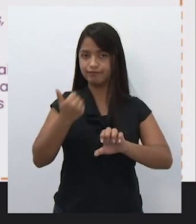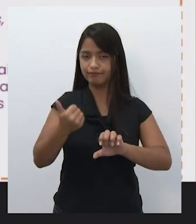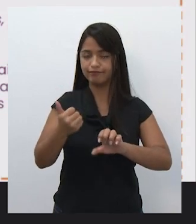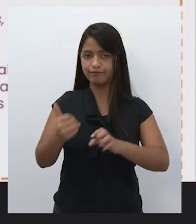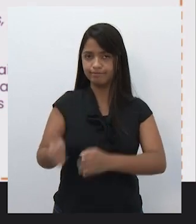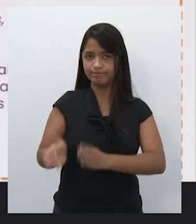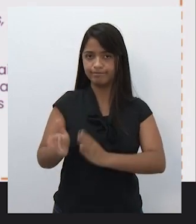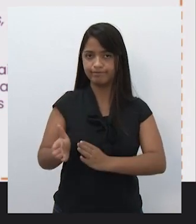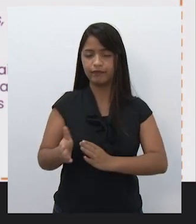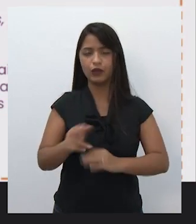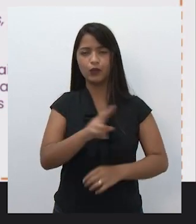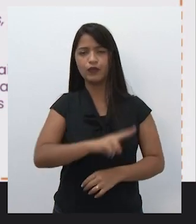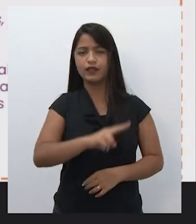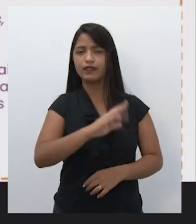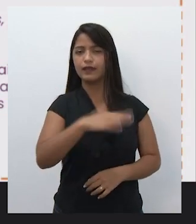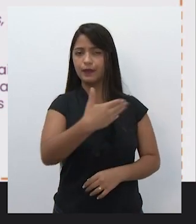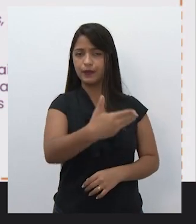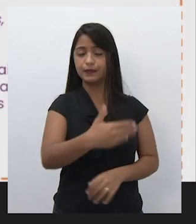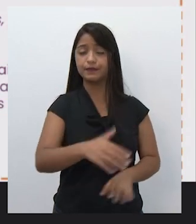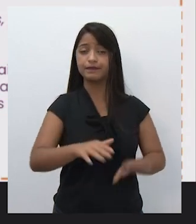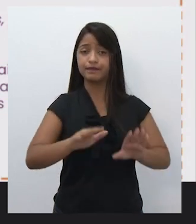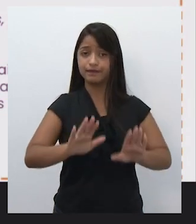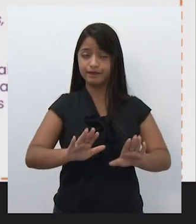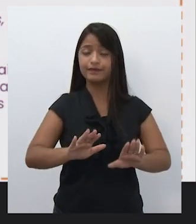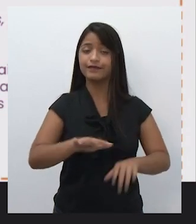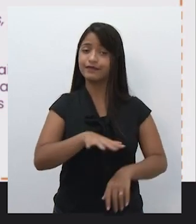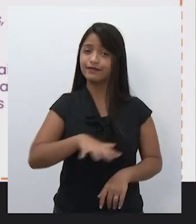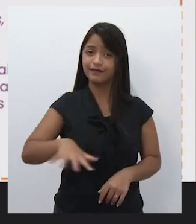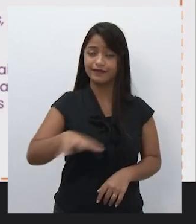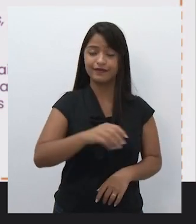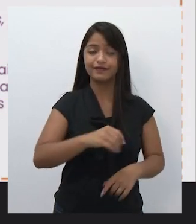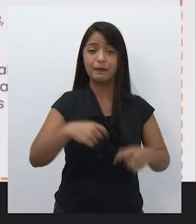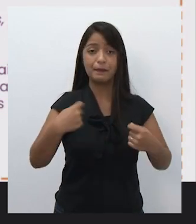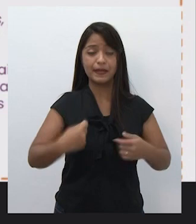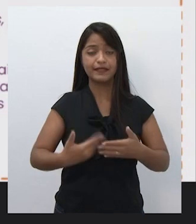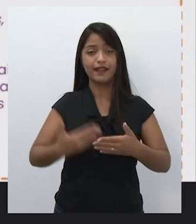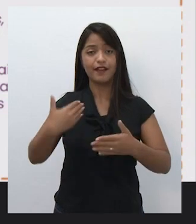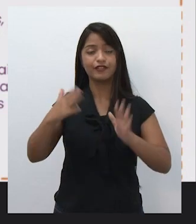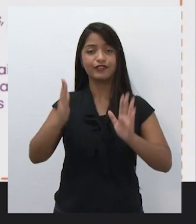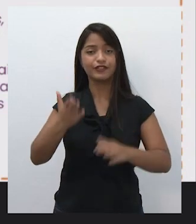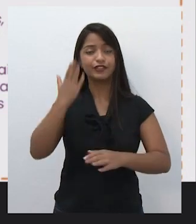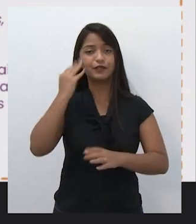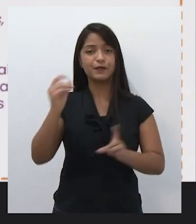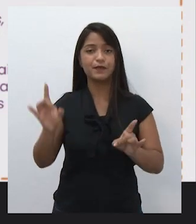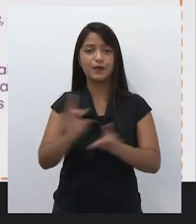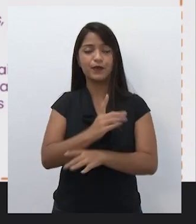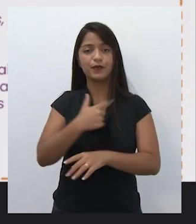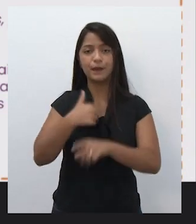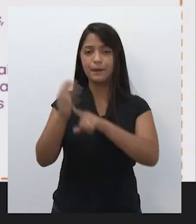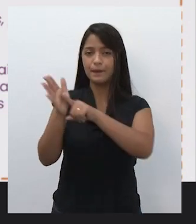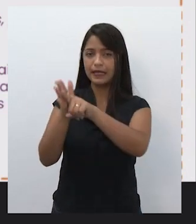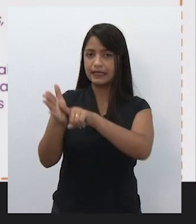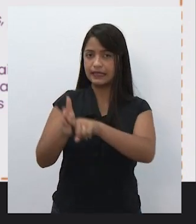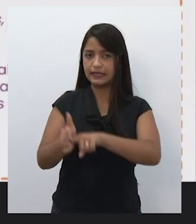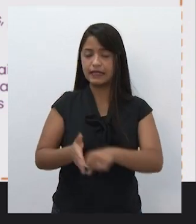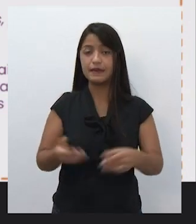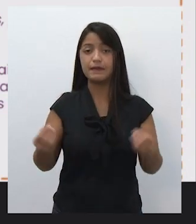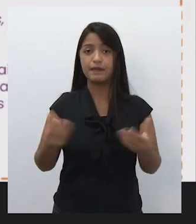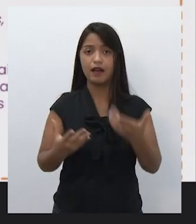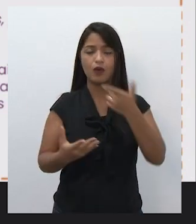adiante. Mas todo mundo vai precisar realizar pesquisa, nem é que seja uma pesquisa de mercado, para poder